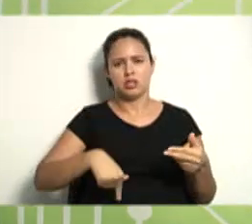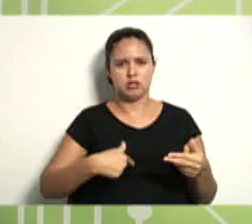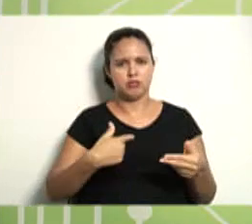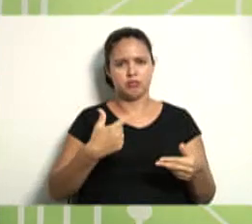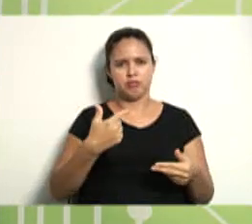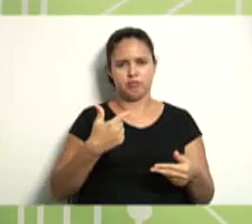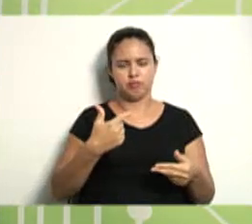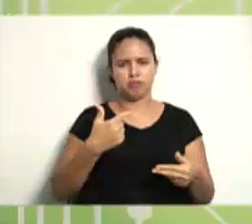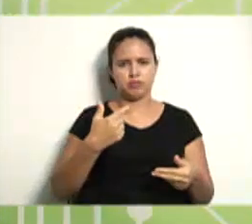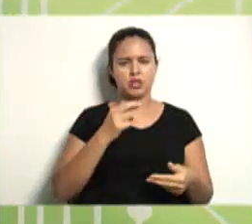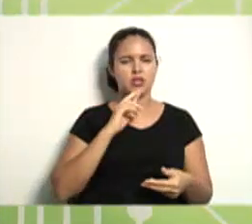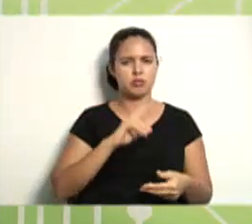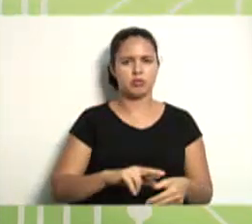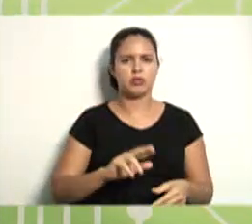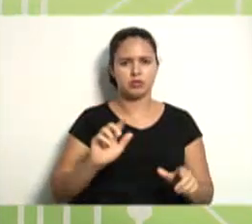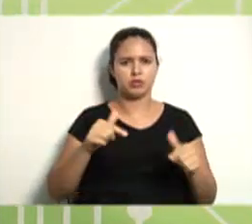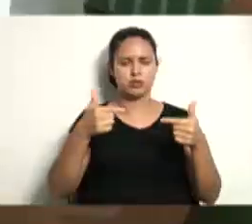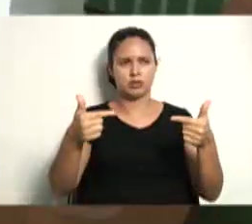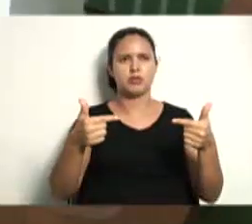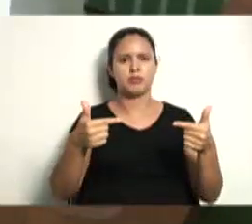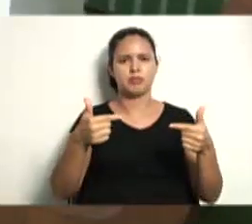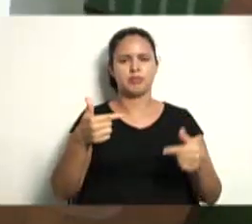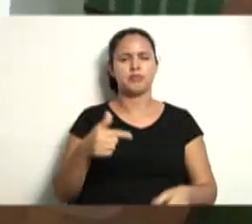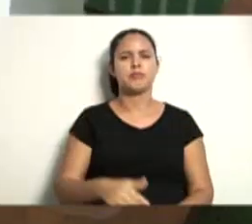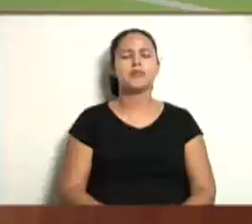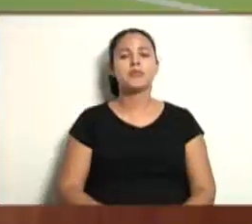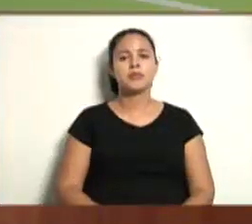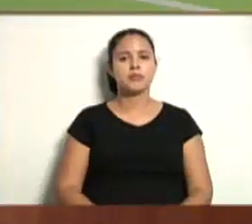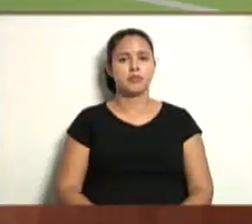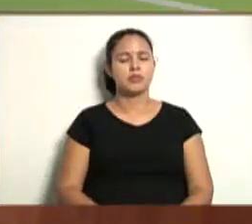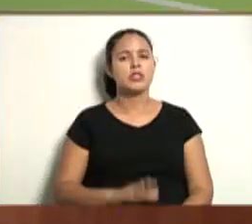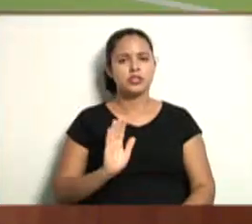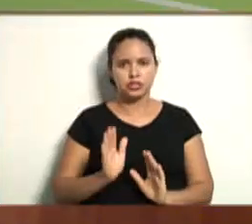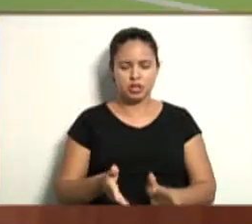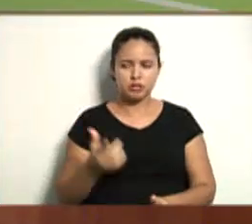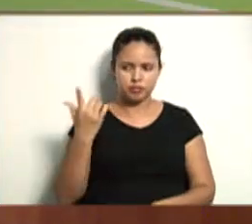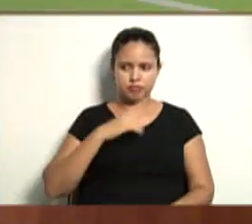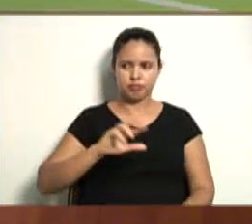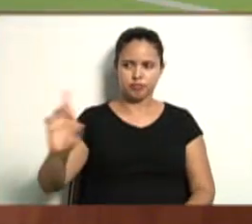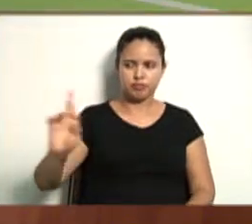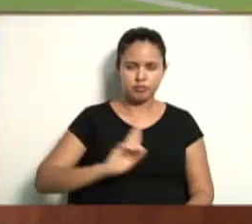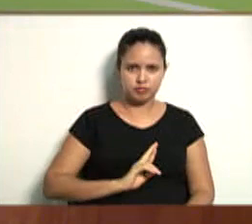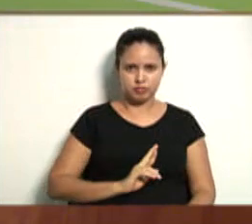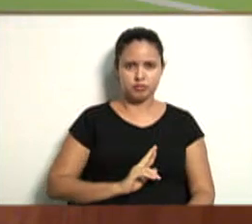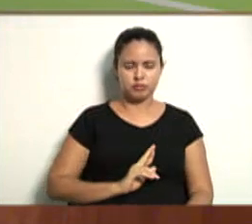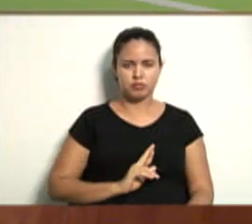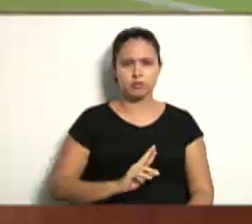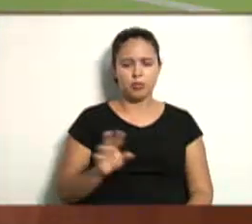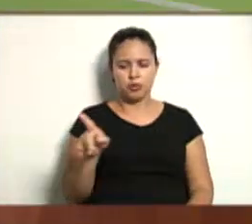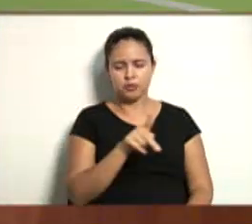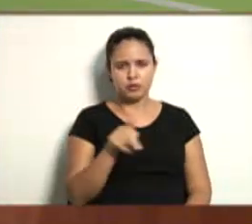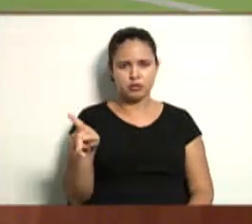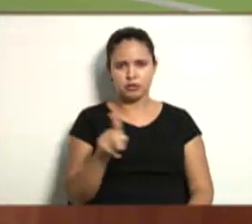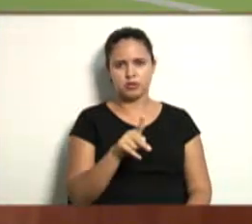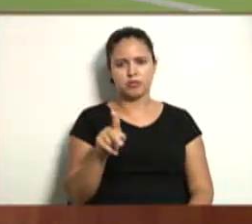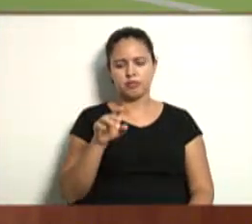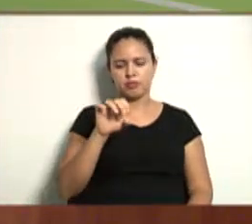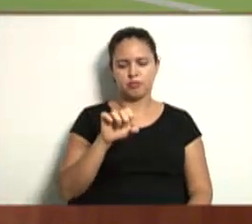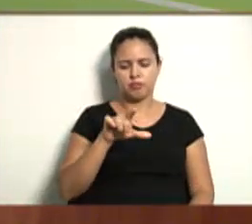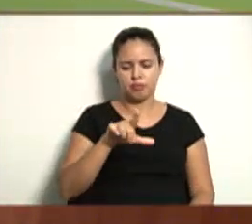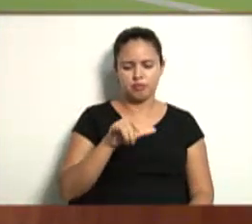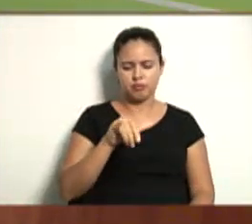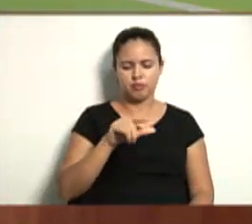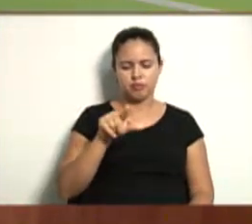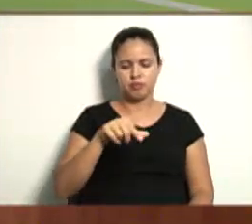questão 2. Professor? Aqui apareceu algumas respostas. A professora Elizabeth, lá da